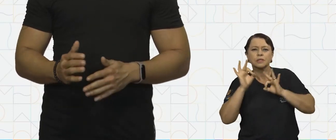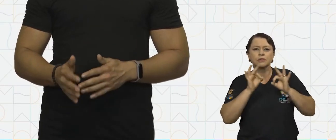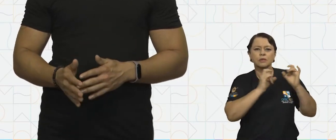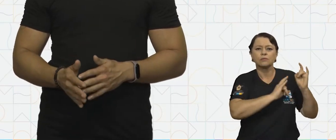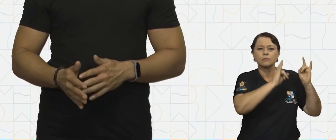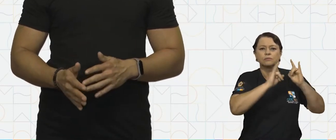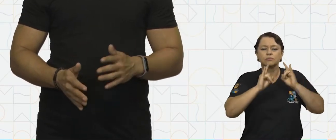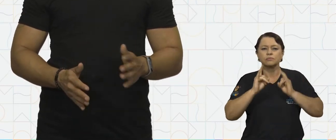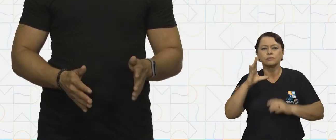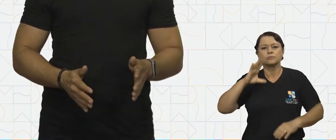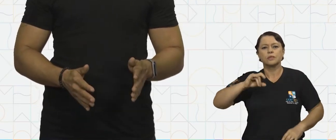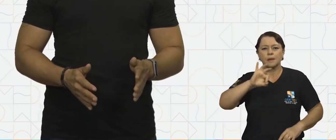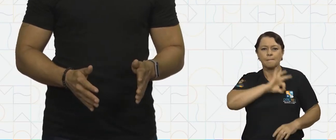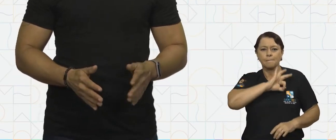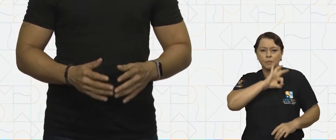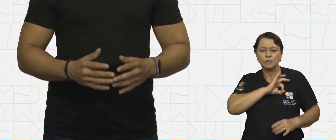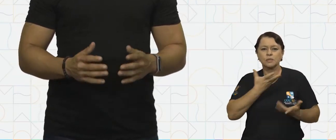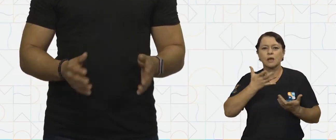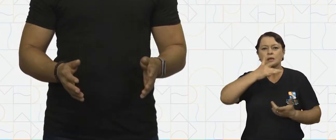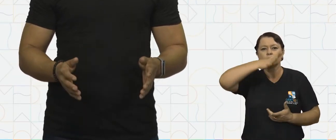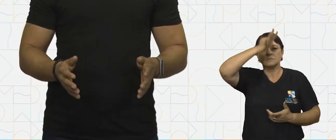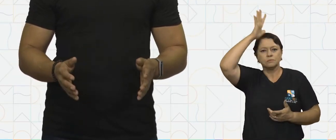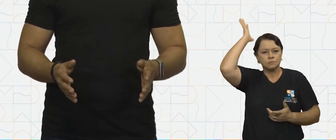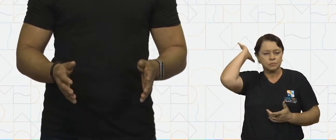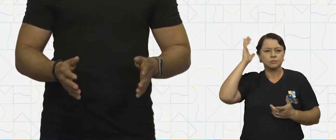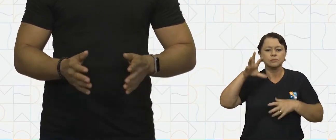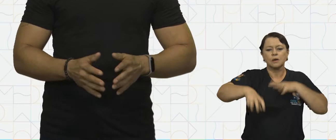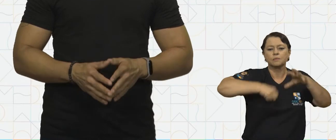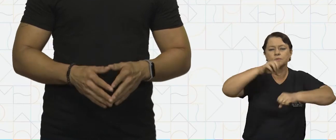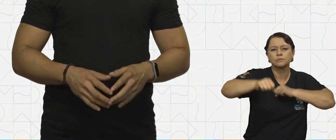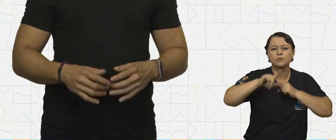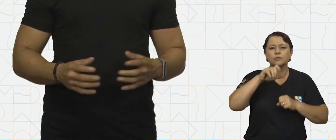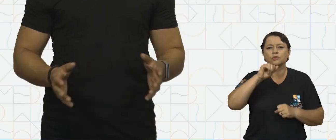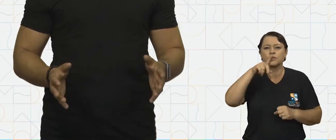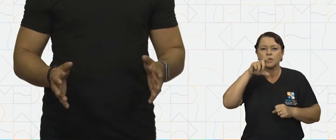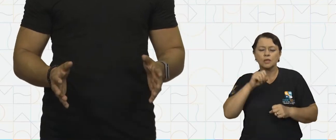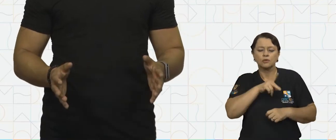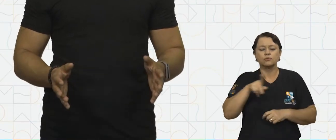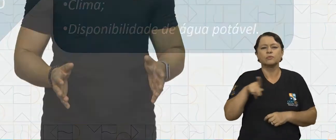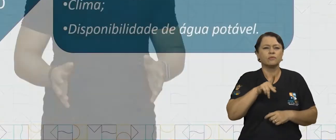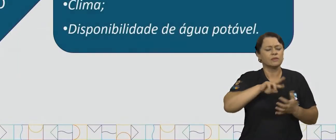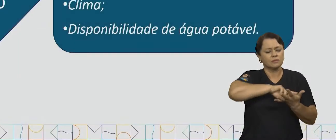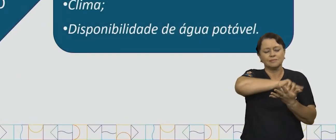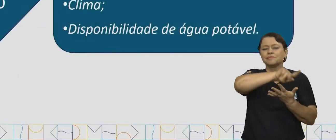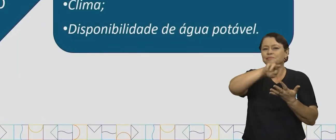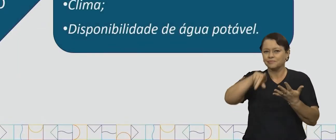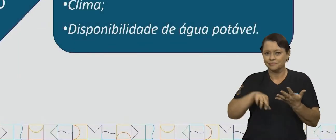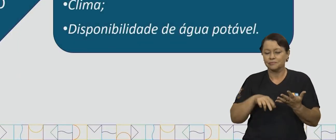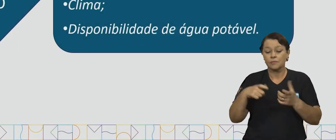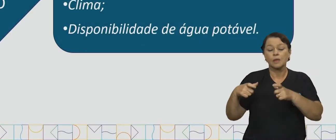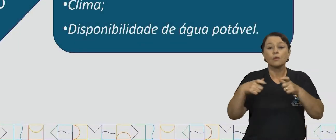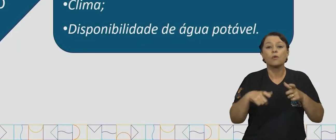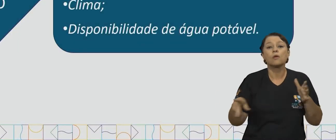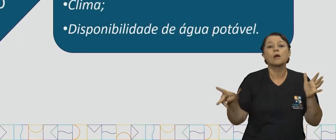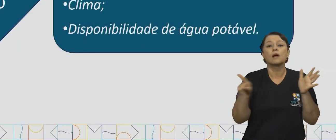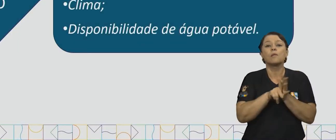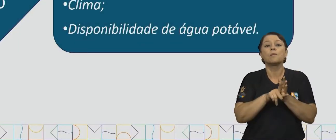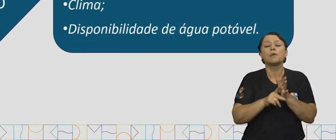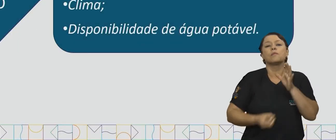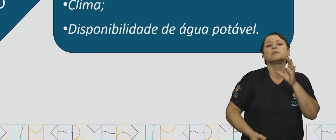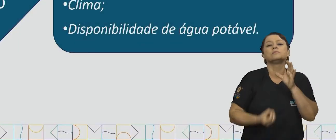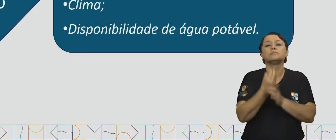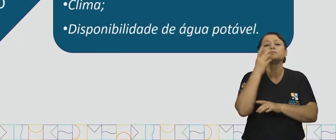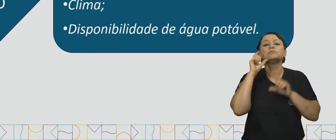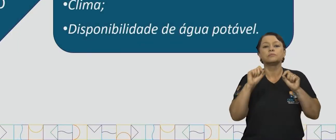urbanos, policiais, bombeiros, catadores de lixo e professores, entre outros. Local adequado para a instalação.